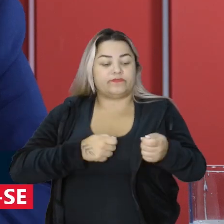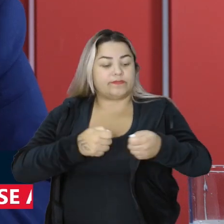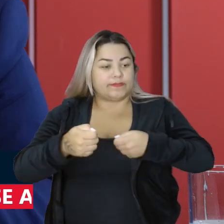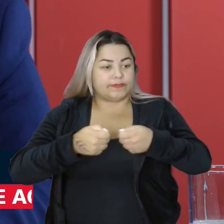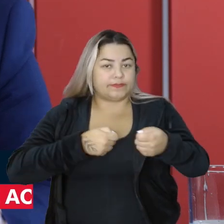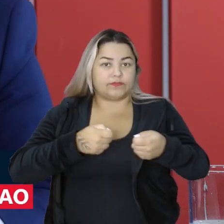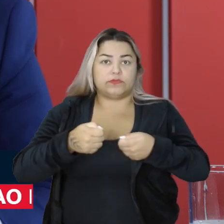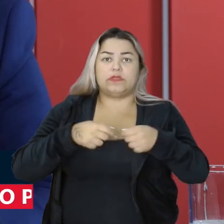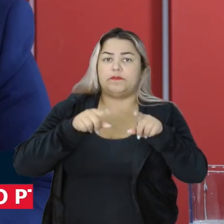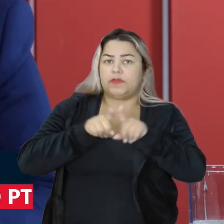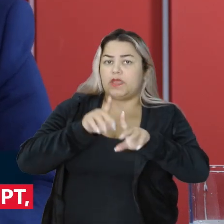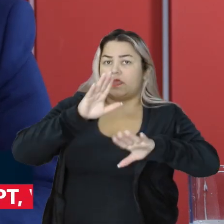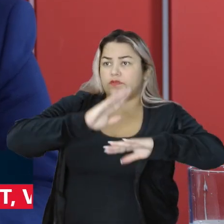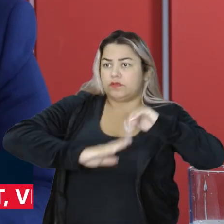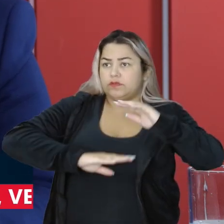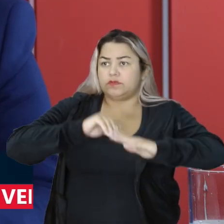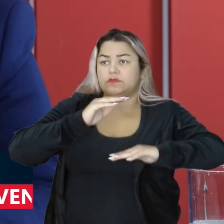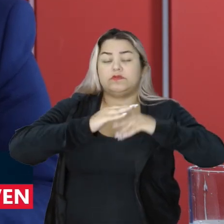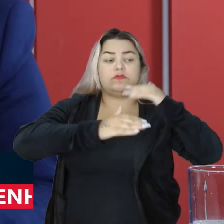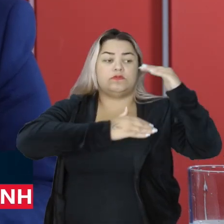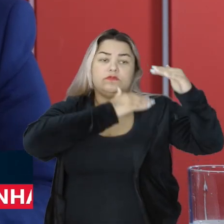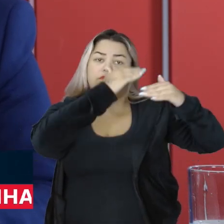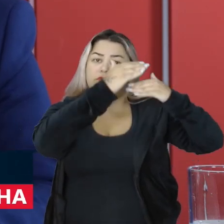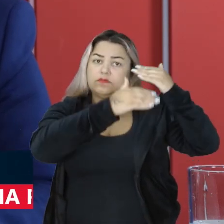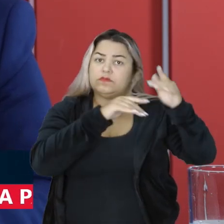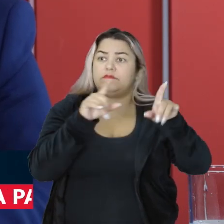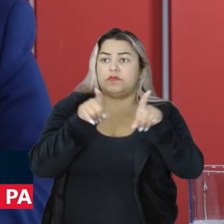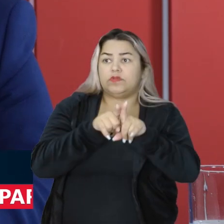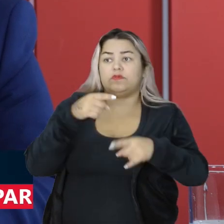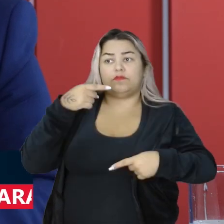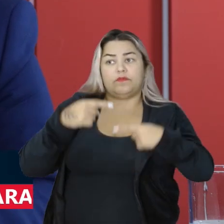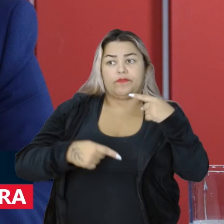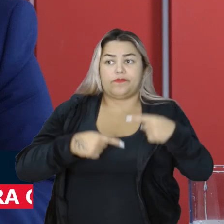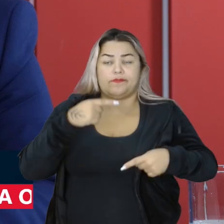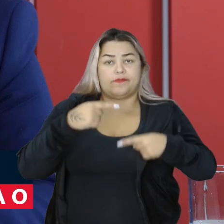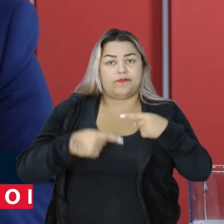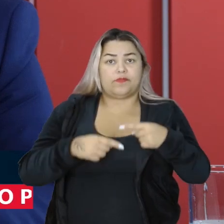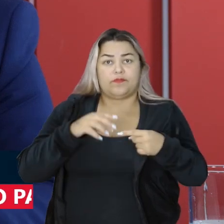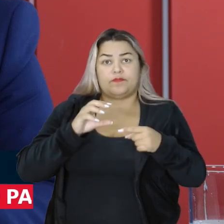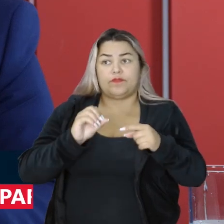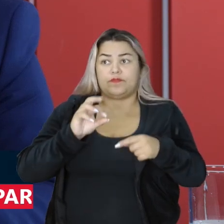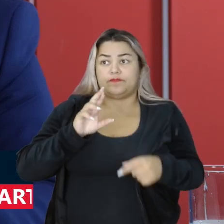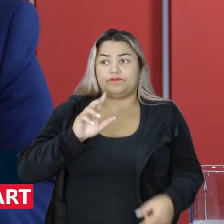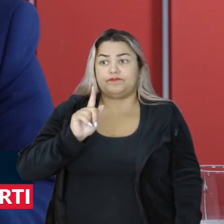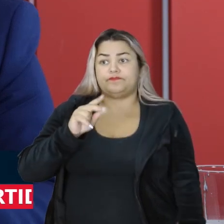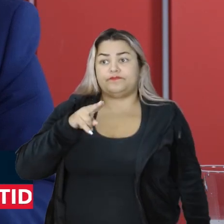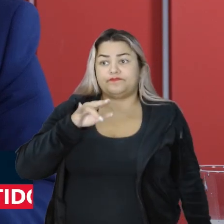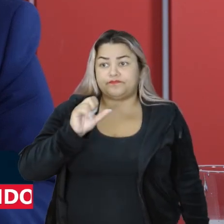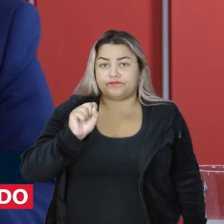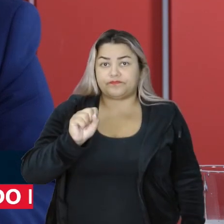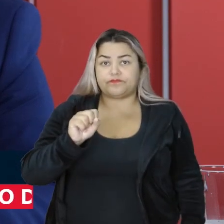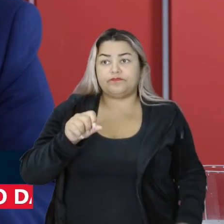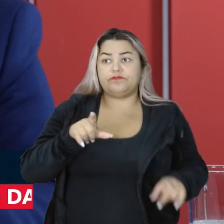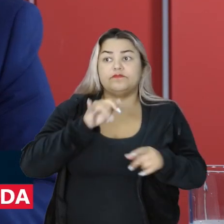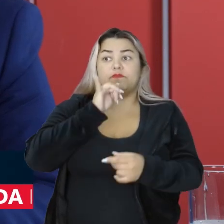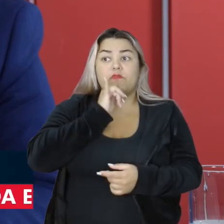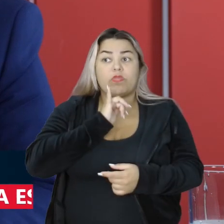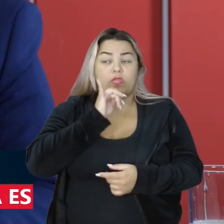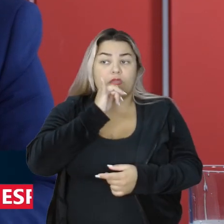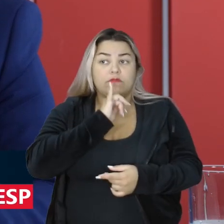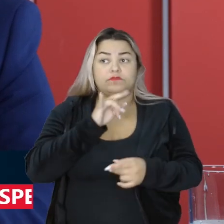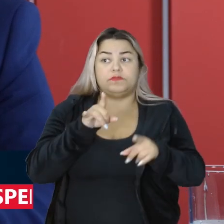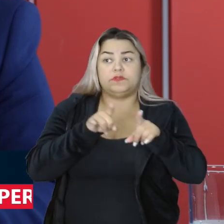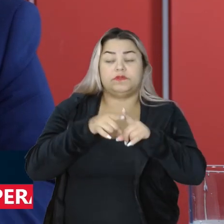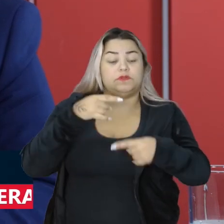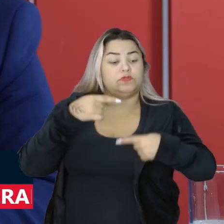fato, ações que são desenvolvidas através de políticas orgânicas, né, que a gente, a exemplo da Política Nacional